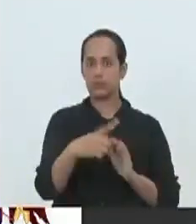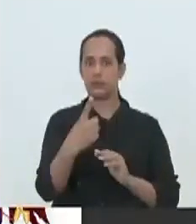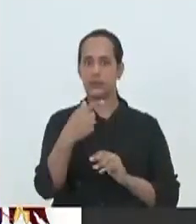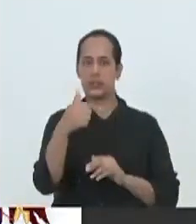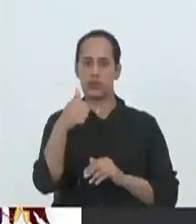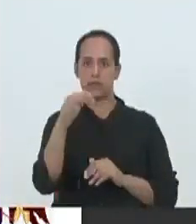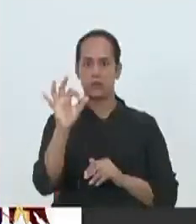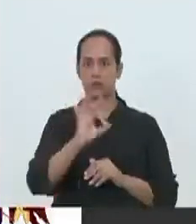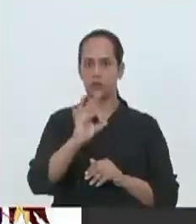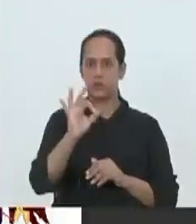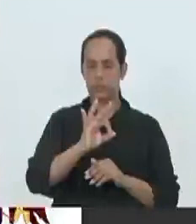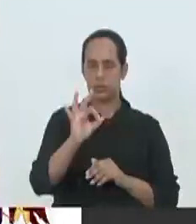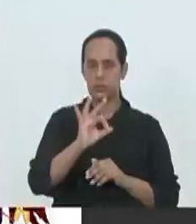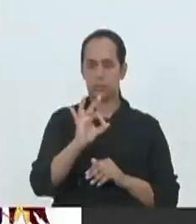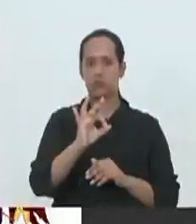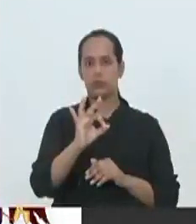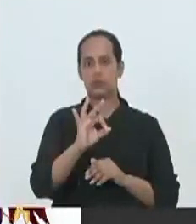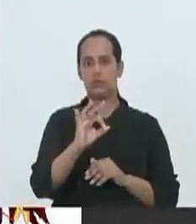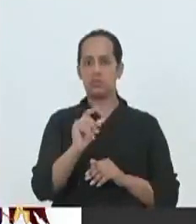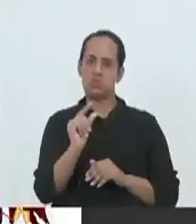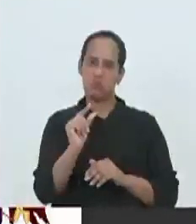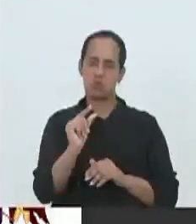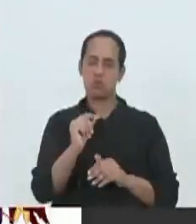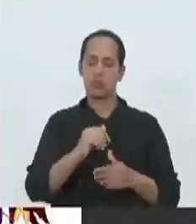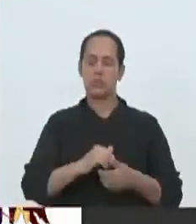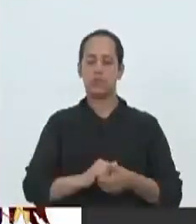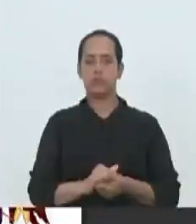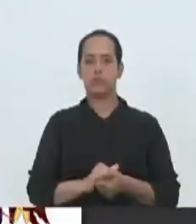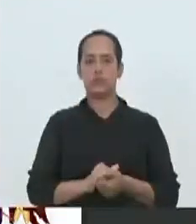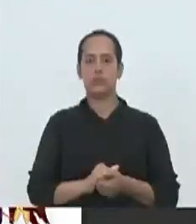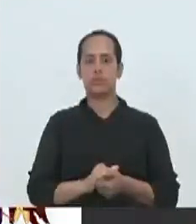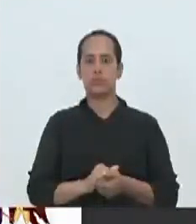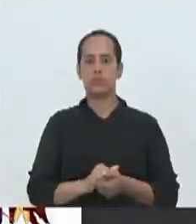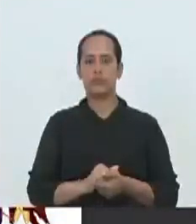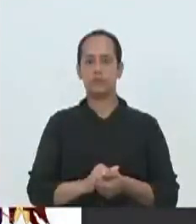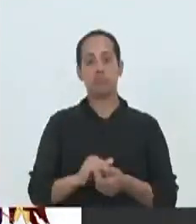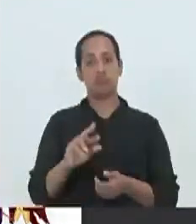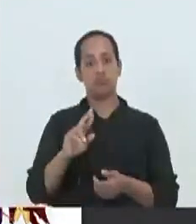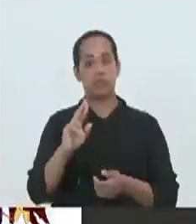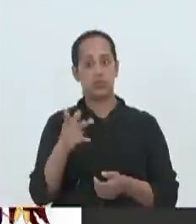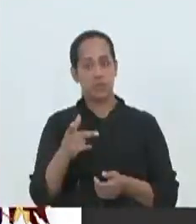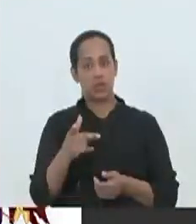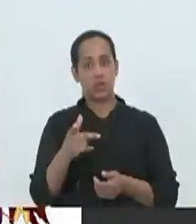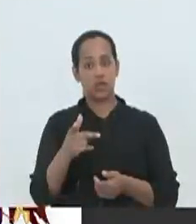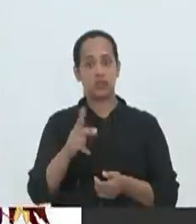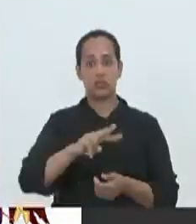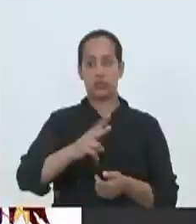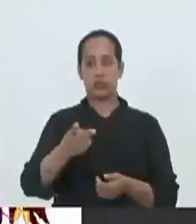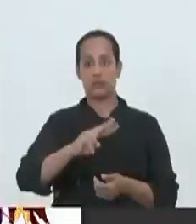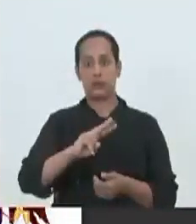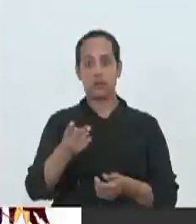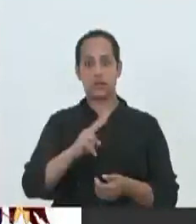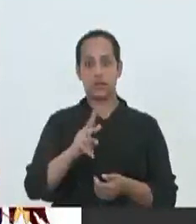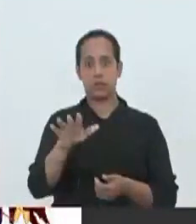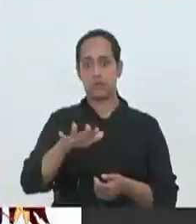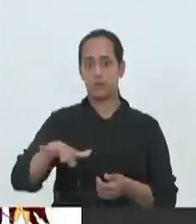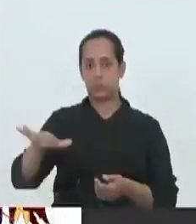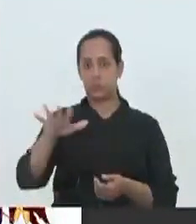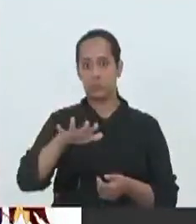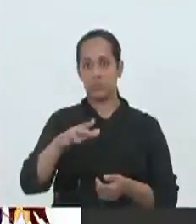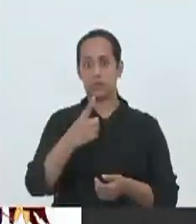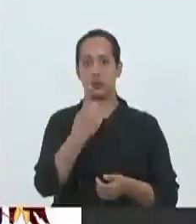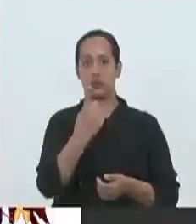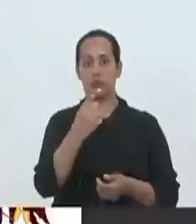3,3 milhões a menos eh cenário bastante diferente das transferências correntes apesar de só 1% a